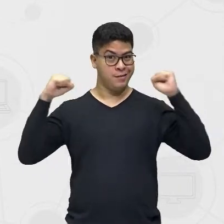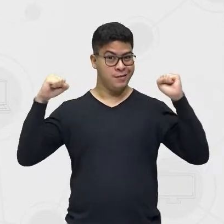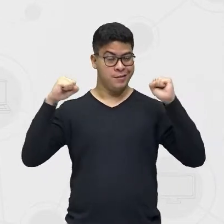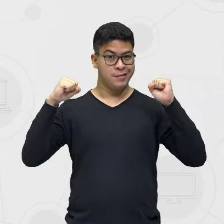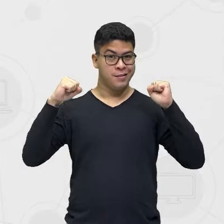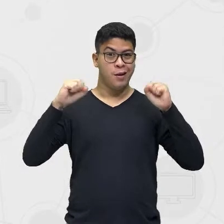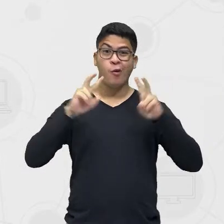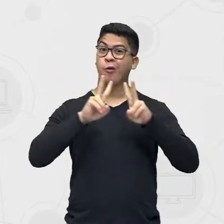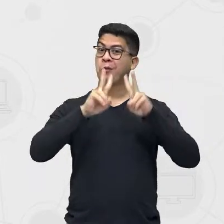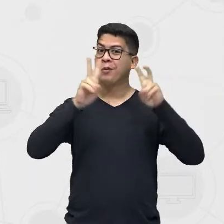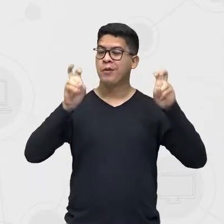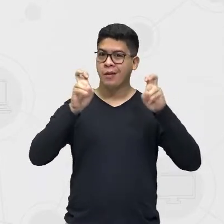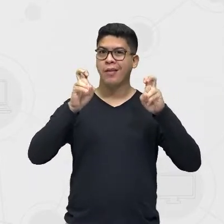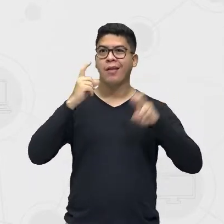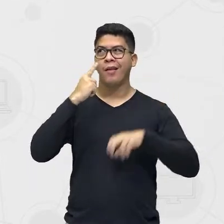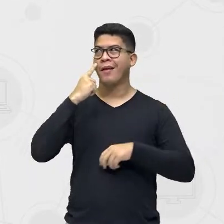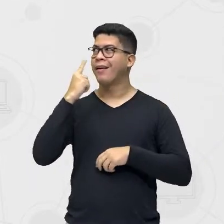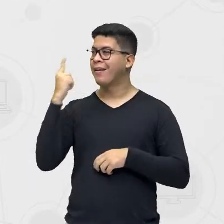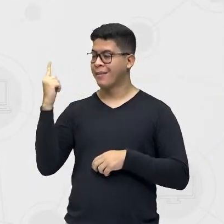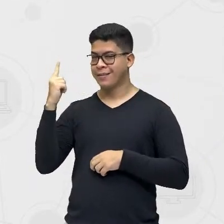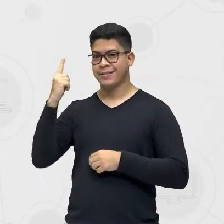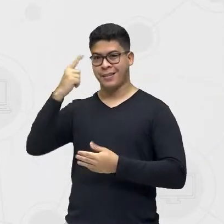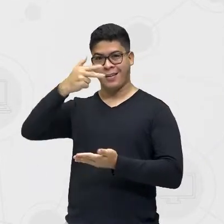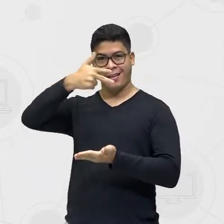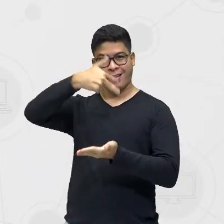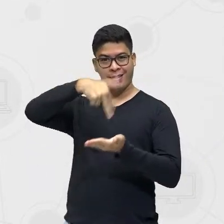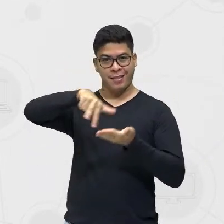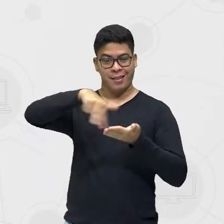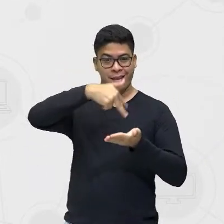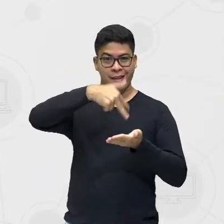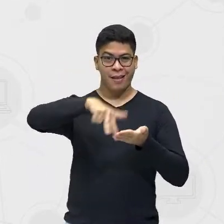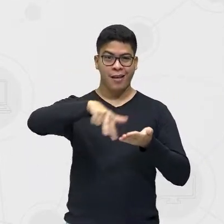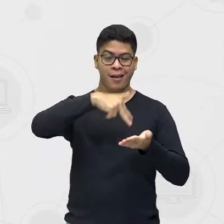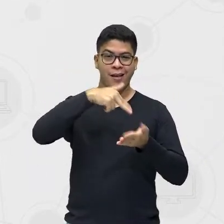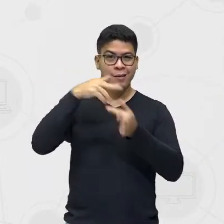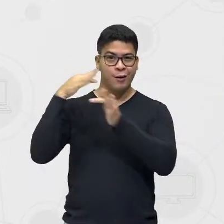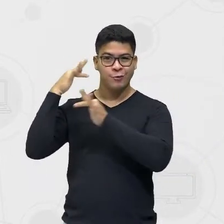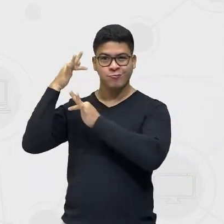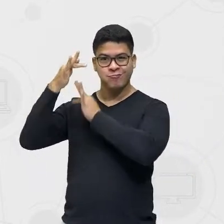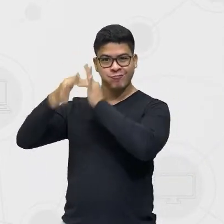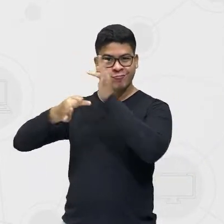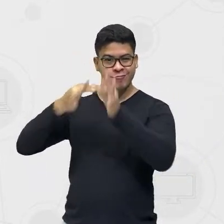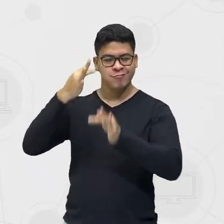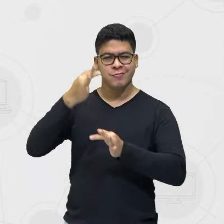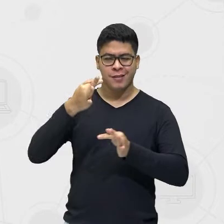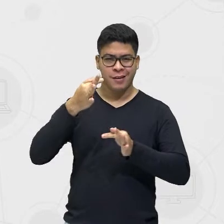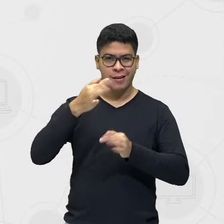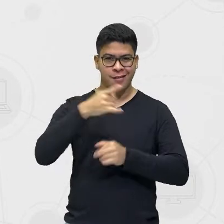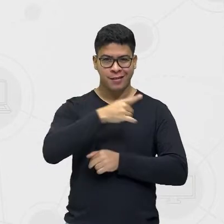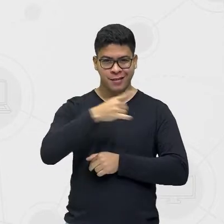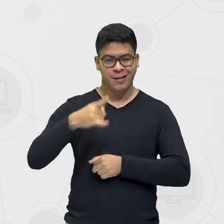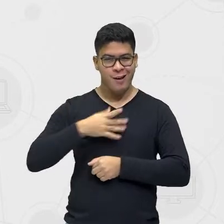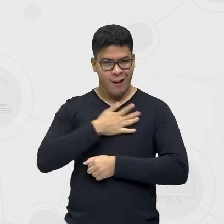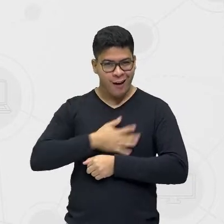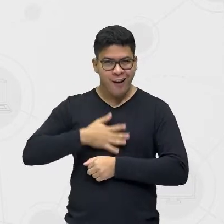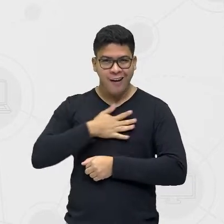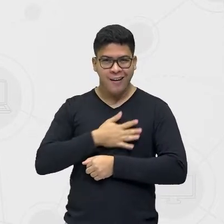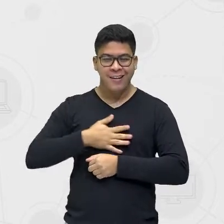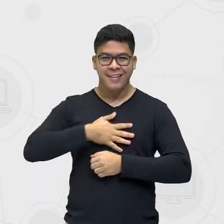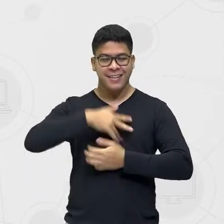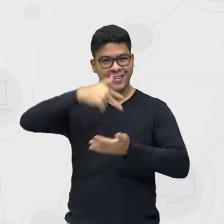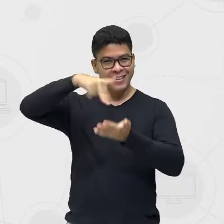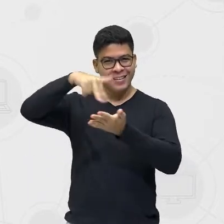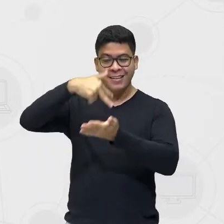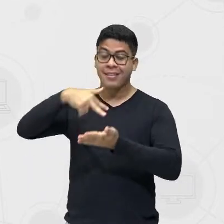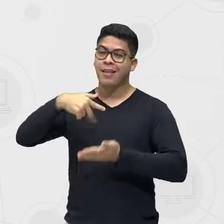sobre danças folclóricas. E eu já quero saber, quem é que gosta de dança aí, hein? Eu